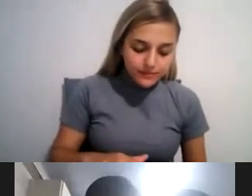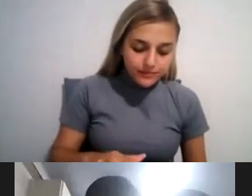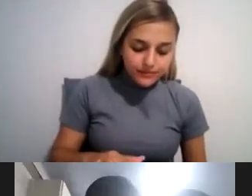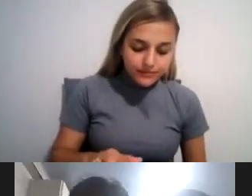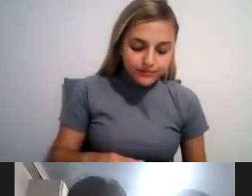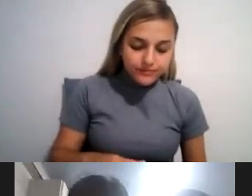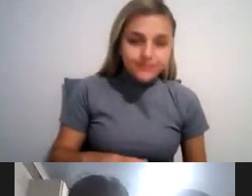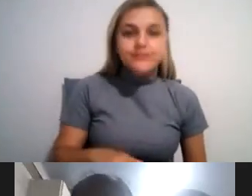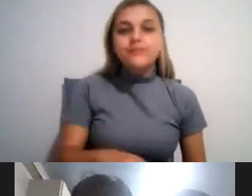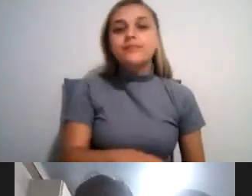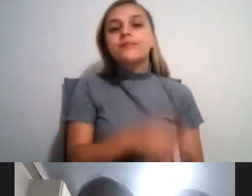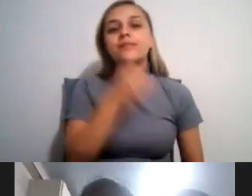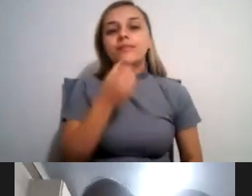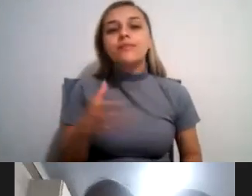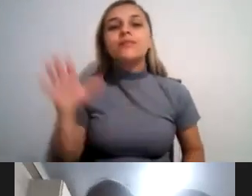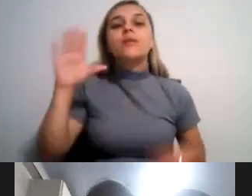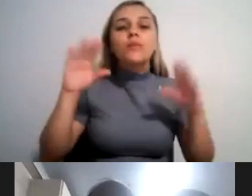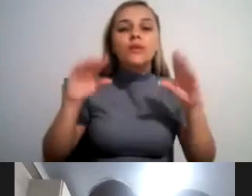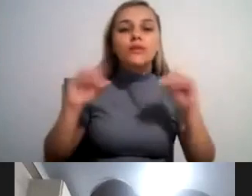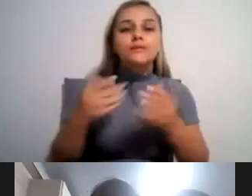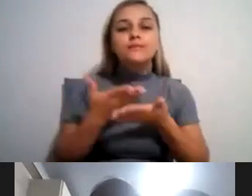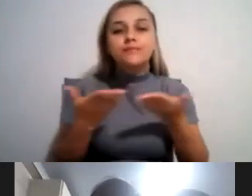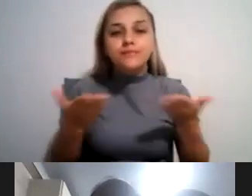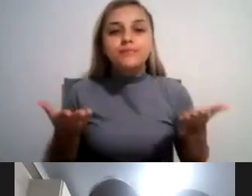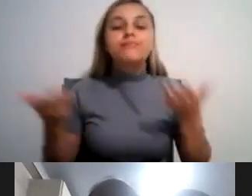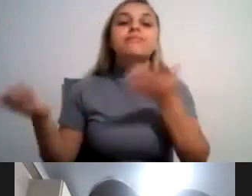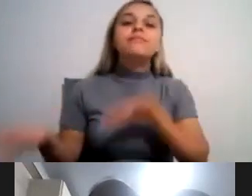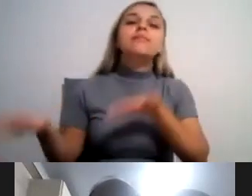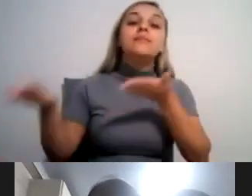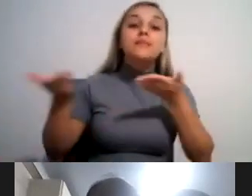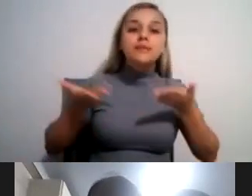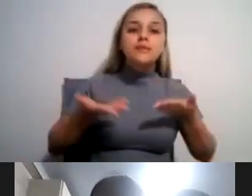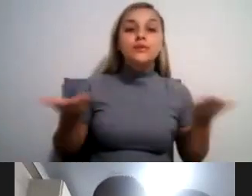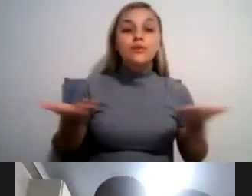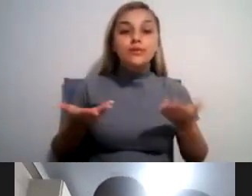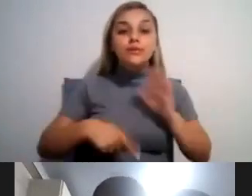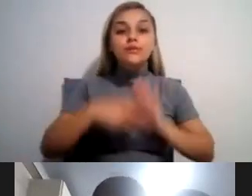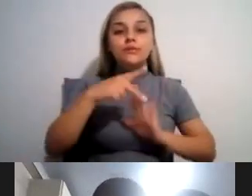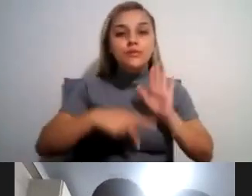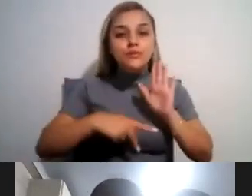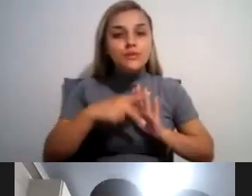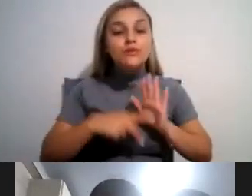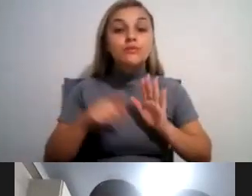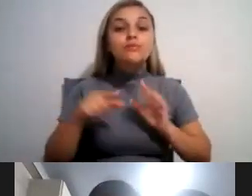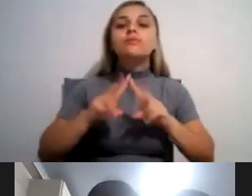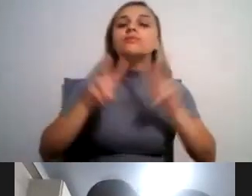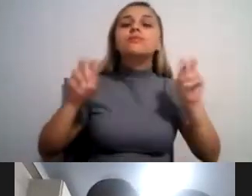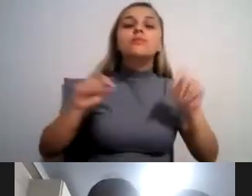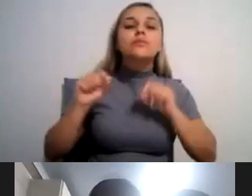Muito boa noite a todos, sejam todos muito bem-vindos ao nosso projeto Expansão em